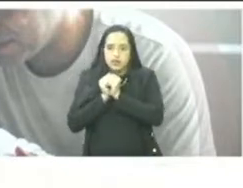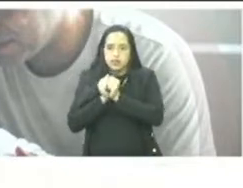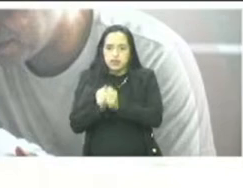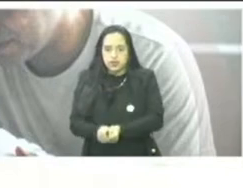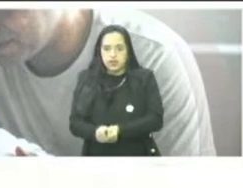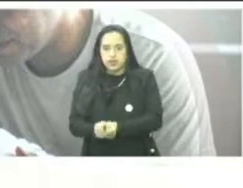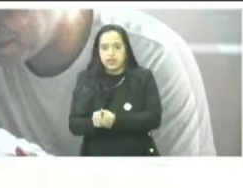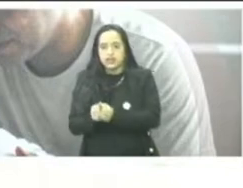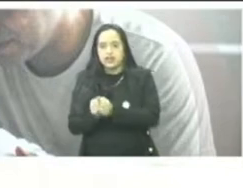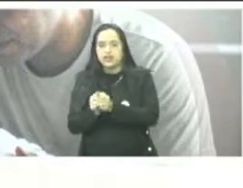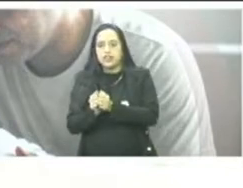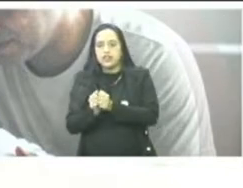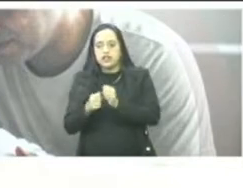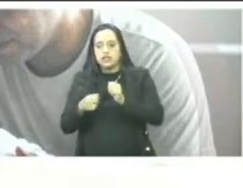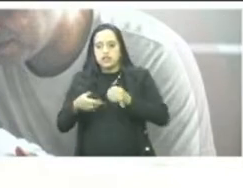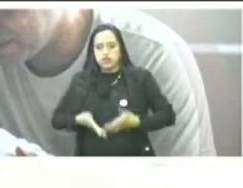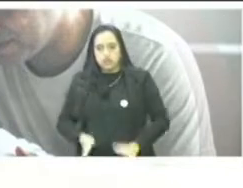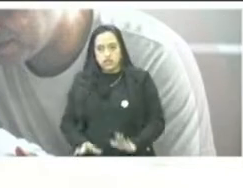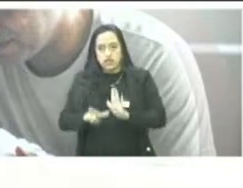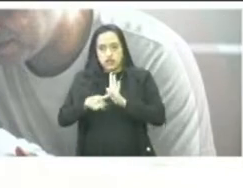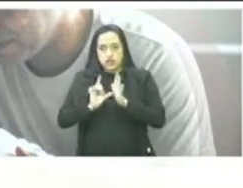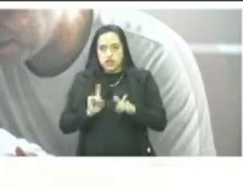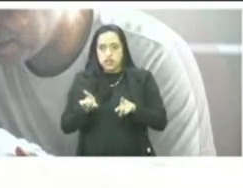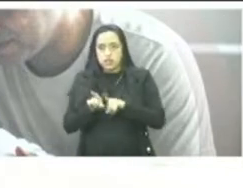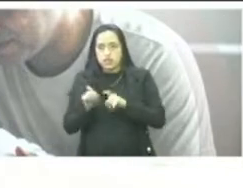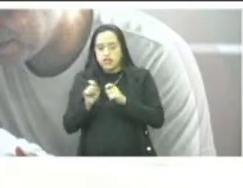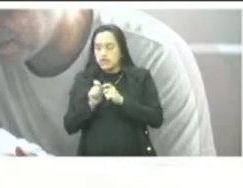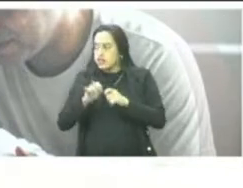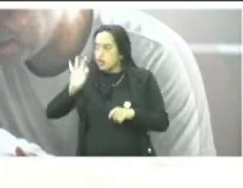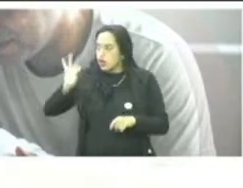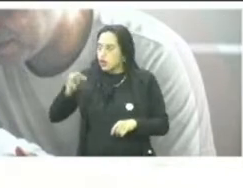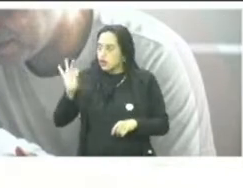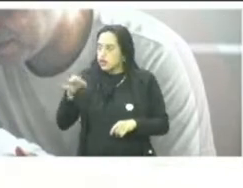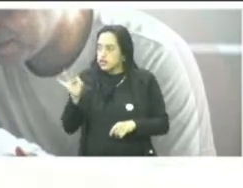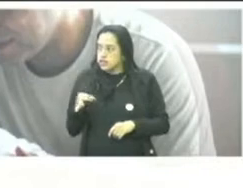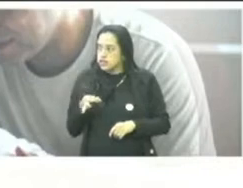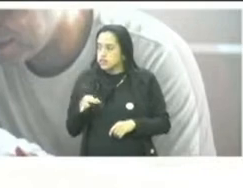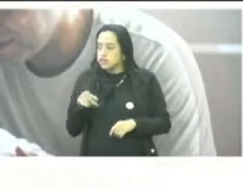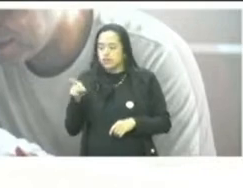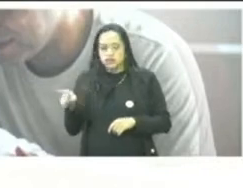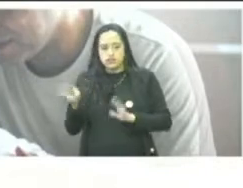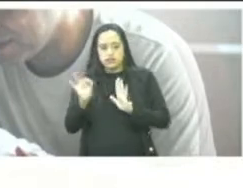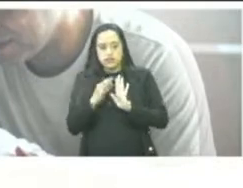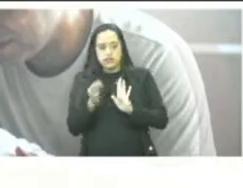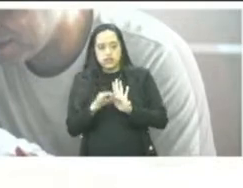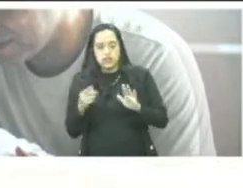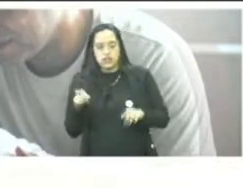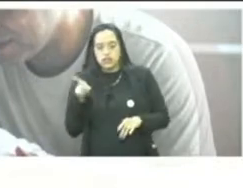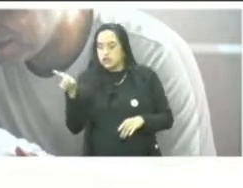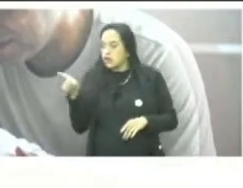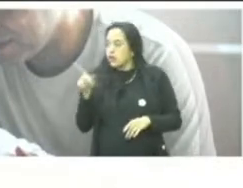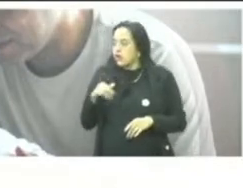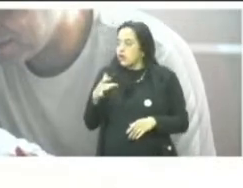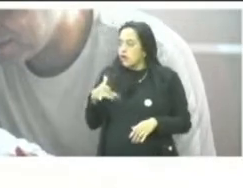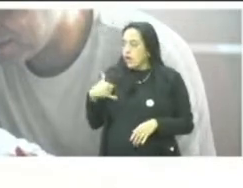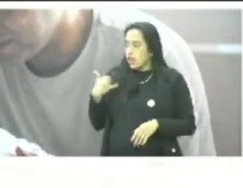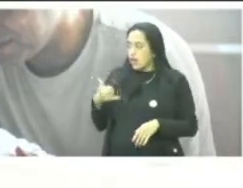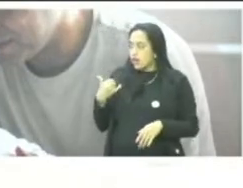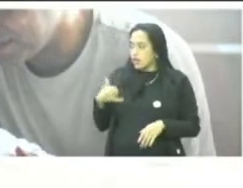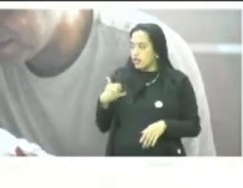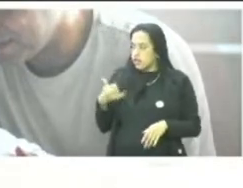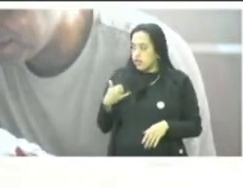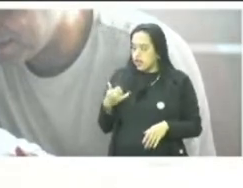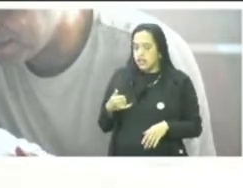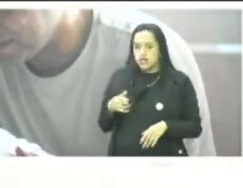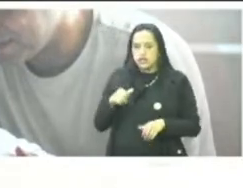da prematuridade e fazer essa correção do registro. Então, aqui a idade